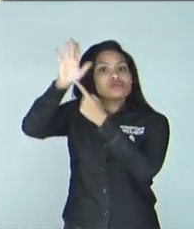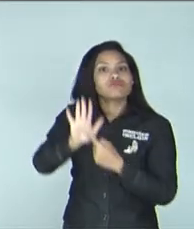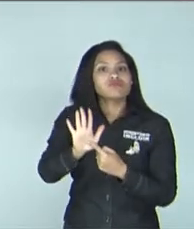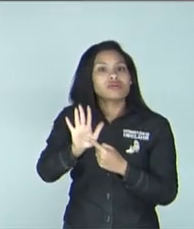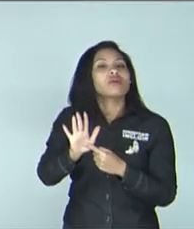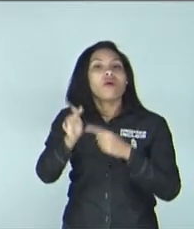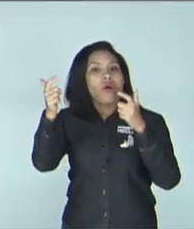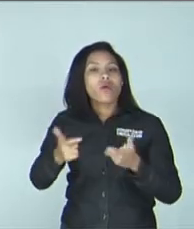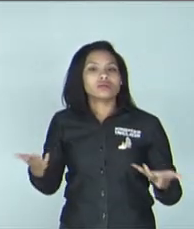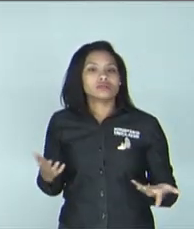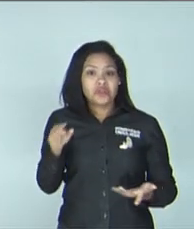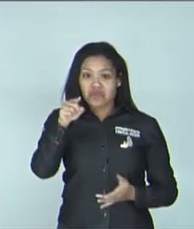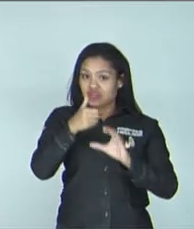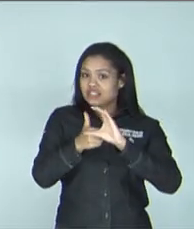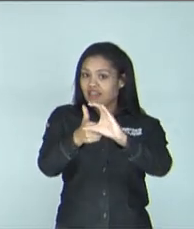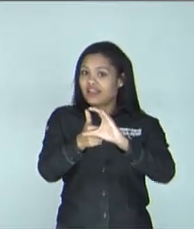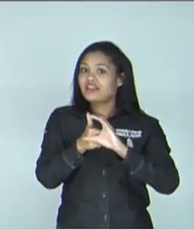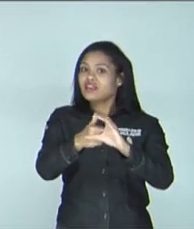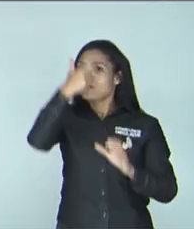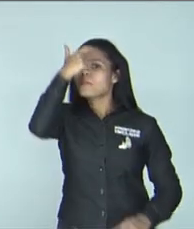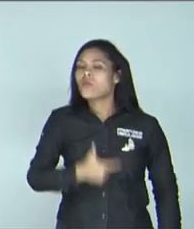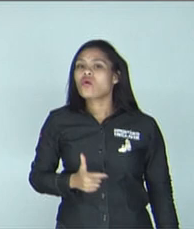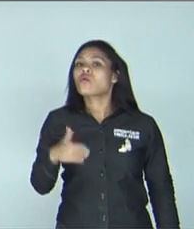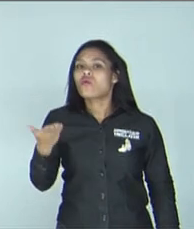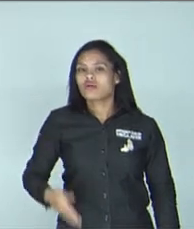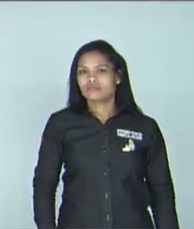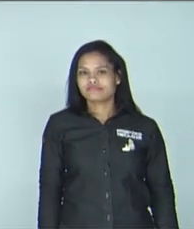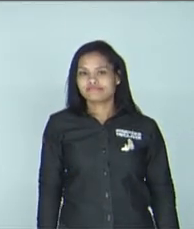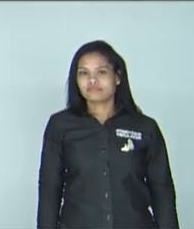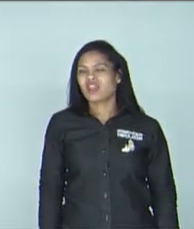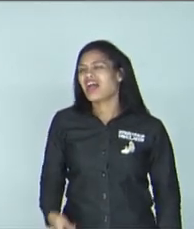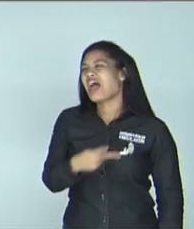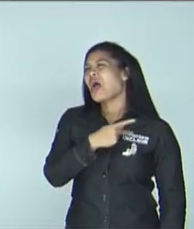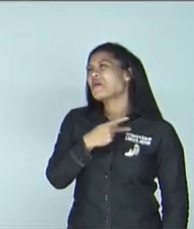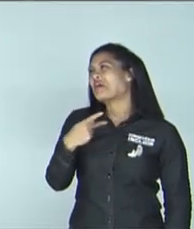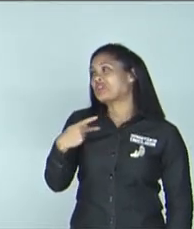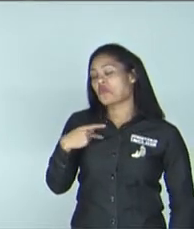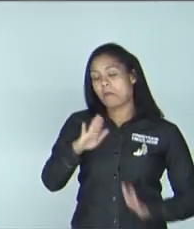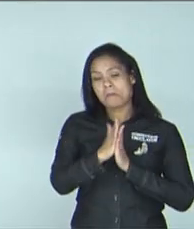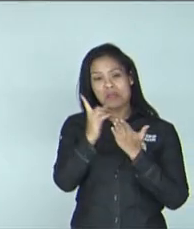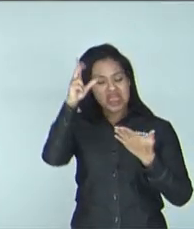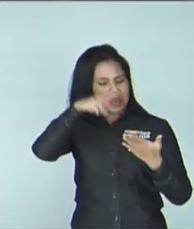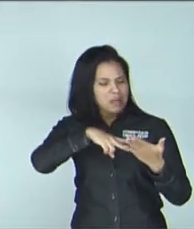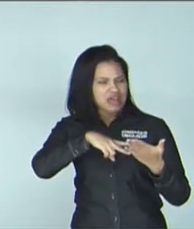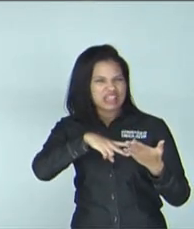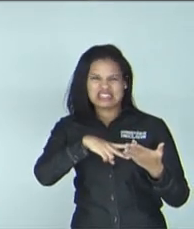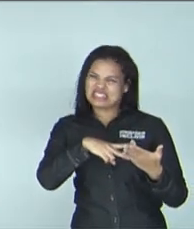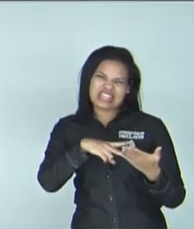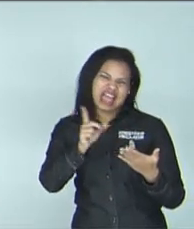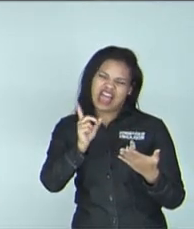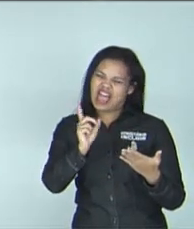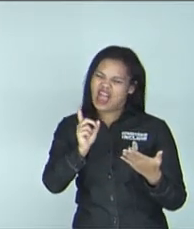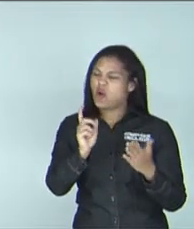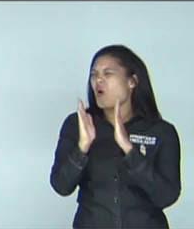e que tipo de cristão é você e a pastor eu não leio muito a bíblia não eu